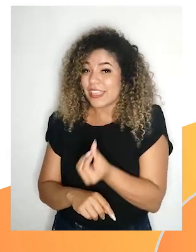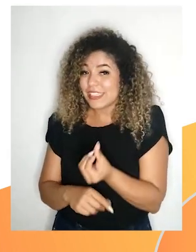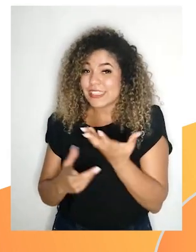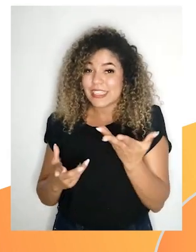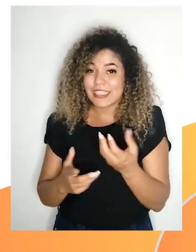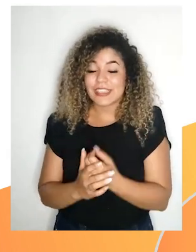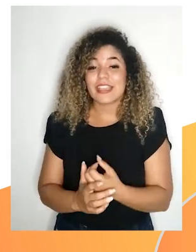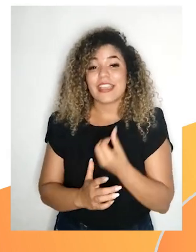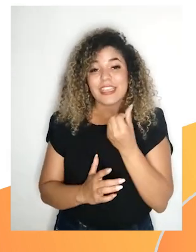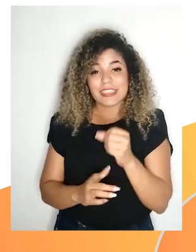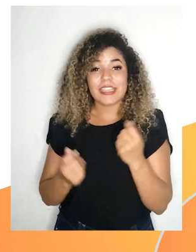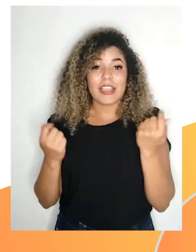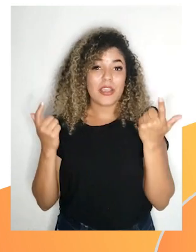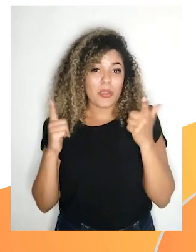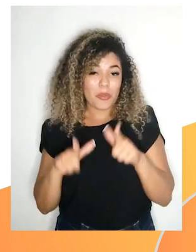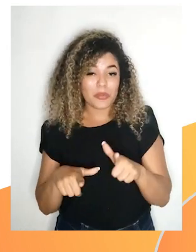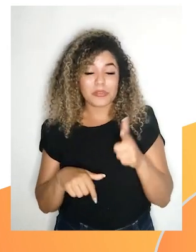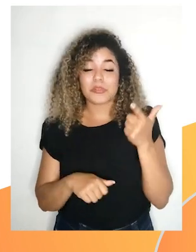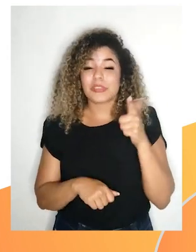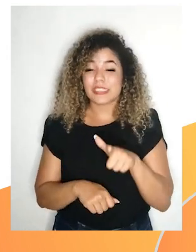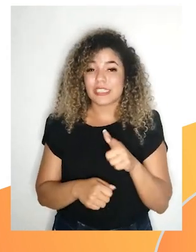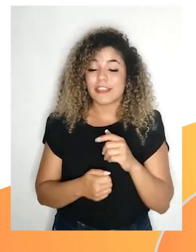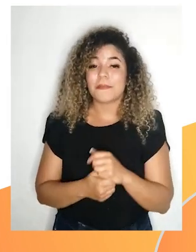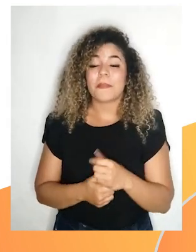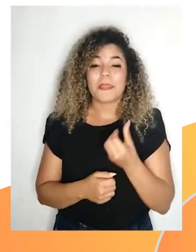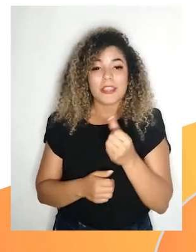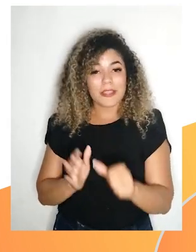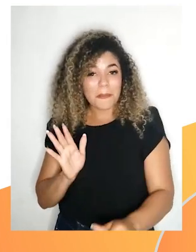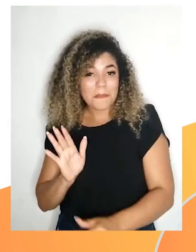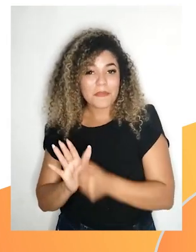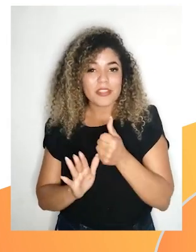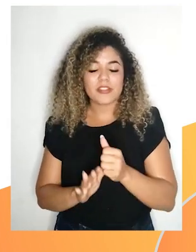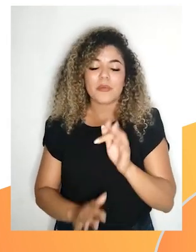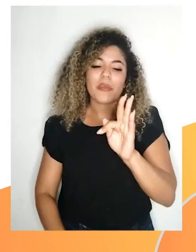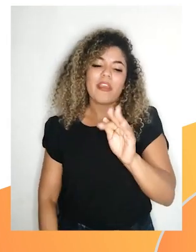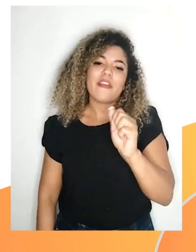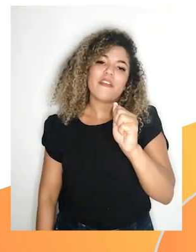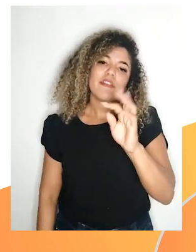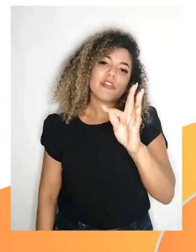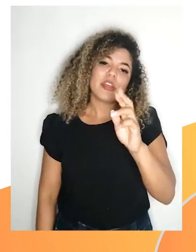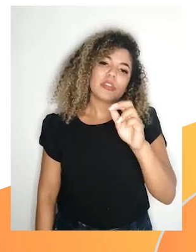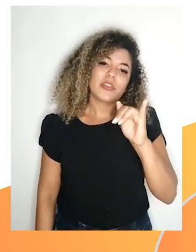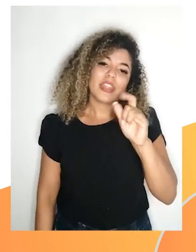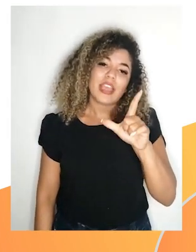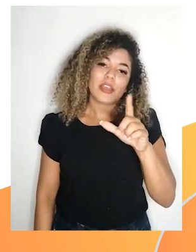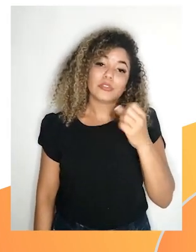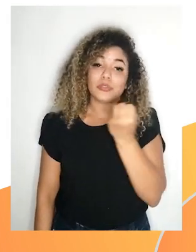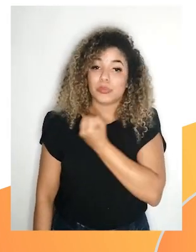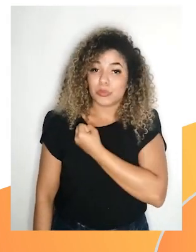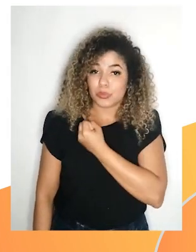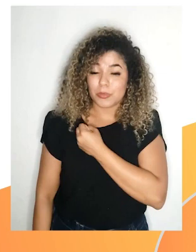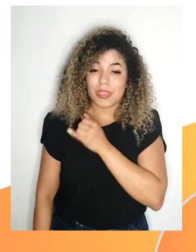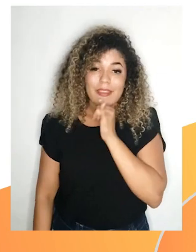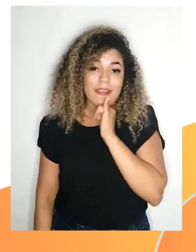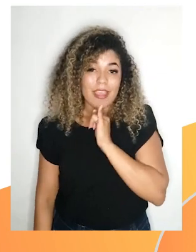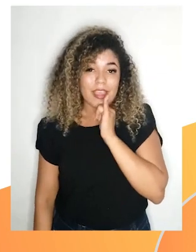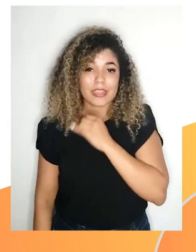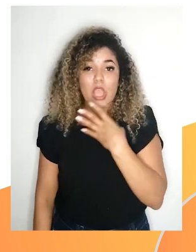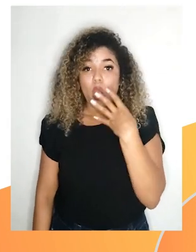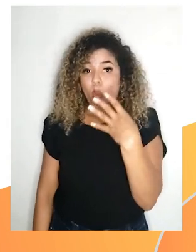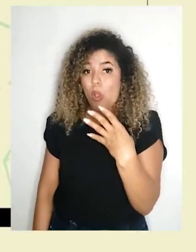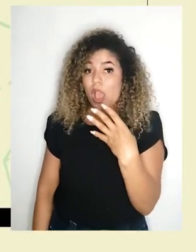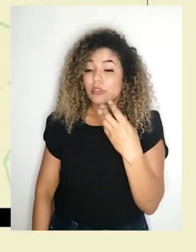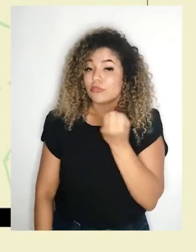essas 6 que a gente achou aqui primeiro, né? Isso é chamado de fatorial de um número, certo? Se fosse, por exemplo, 4